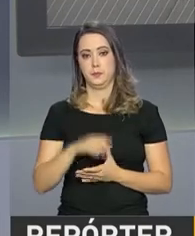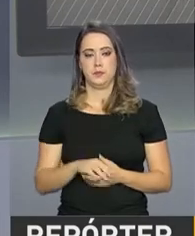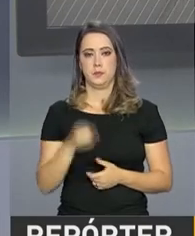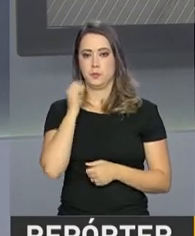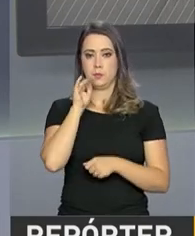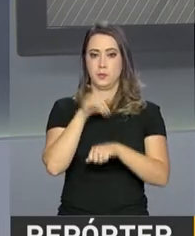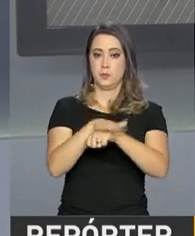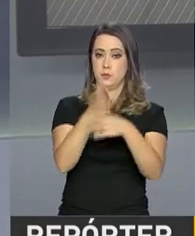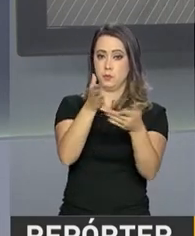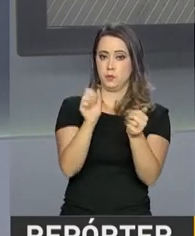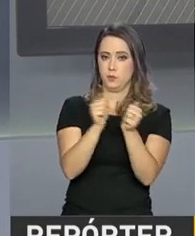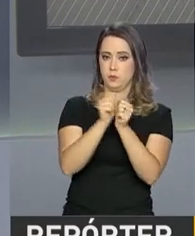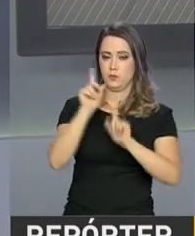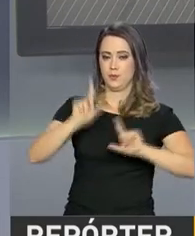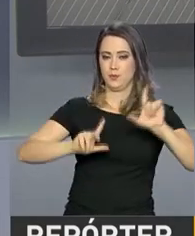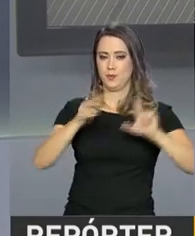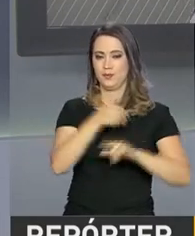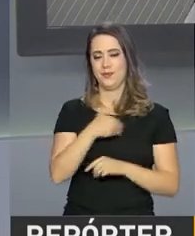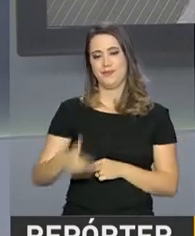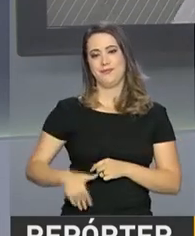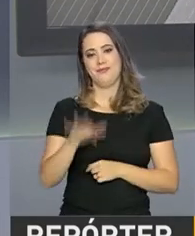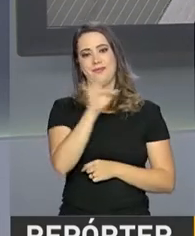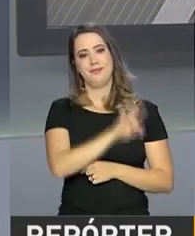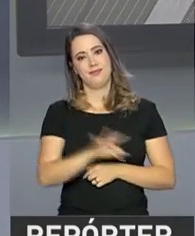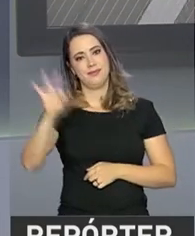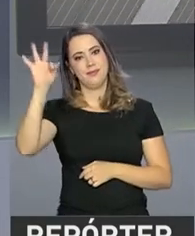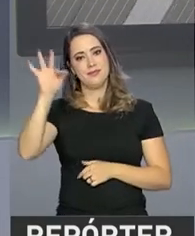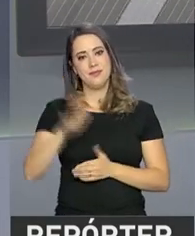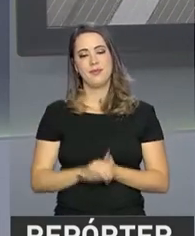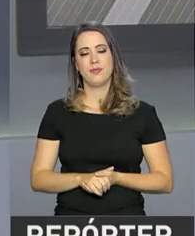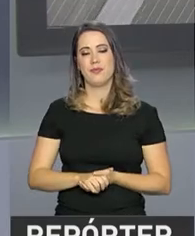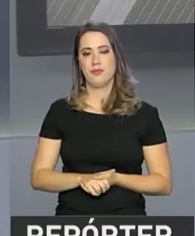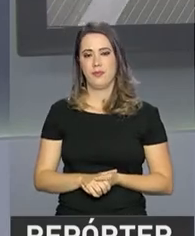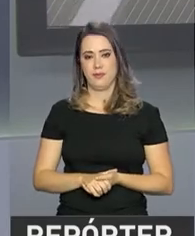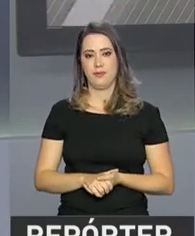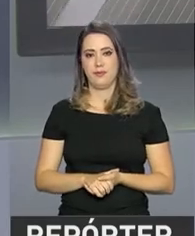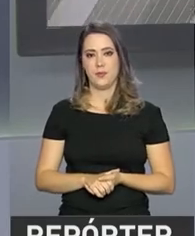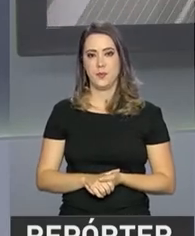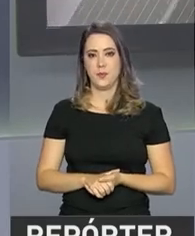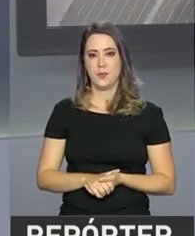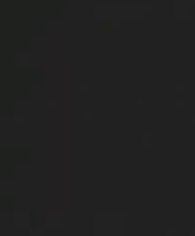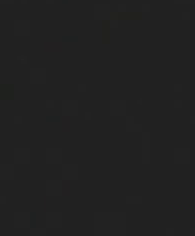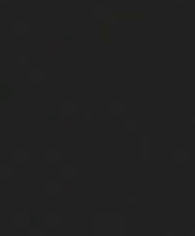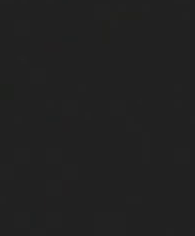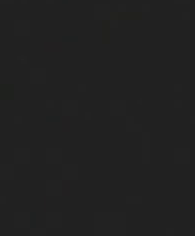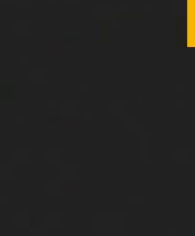Uma boa noite para você e continue com a gente aqui na NBR, a TV do Governo Federal.